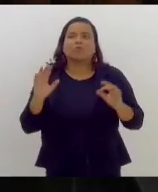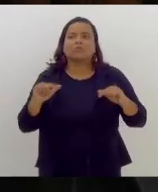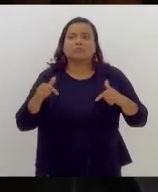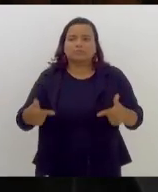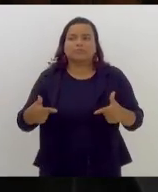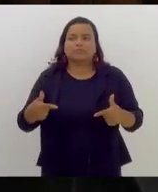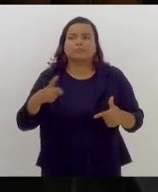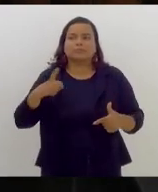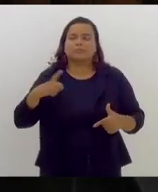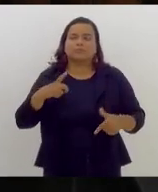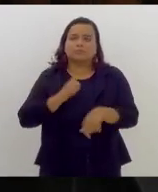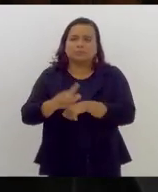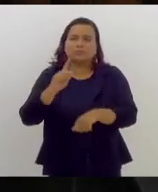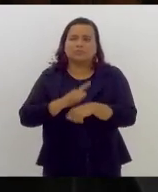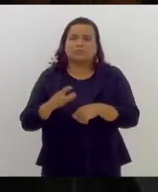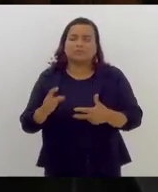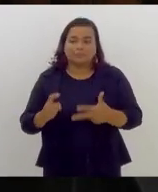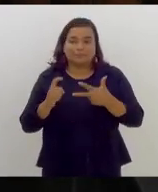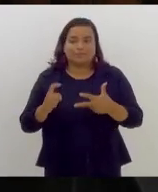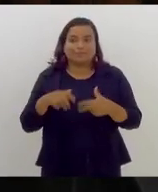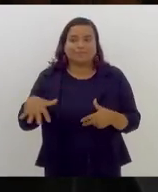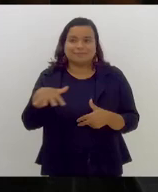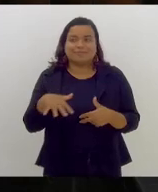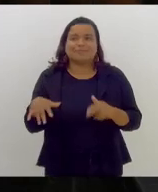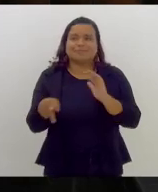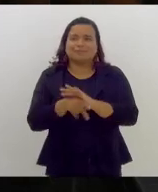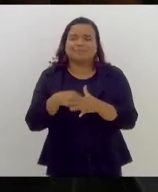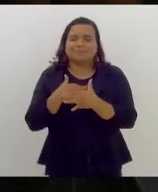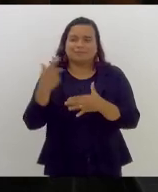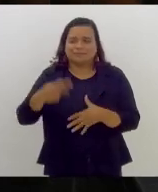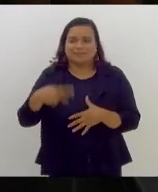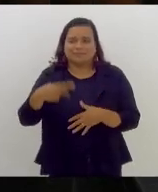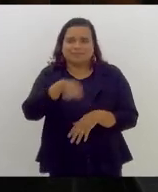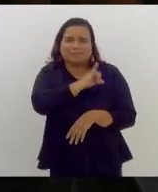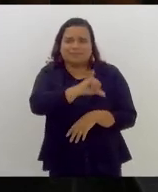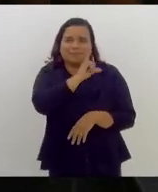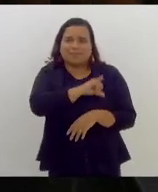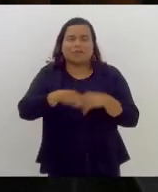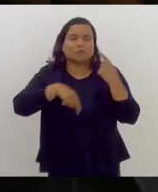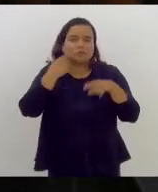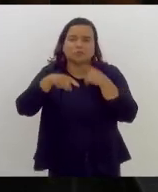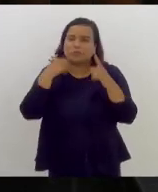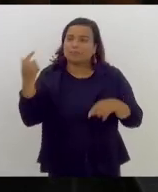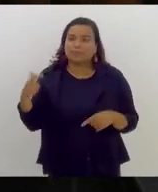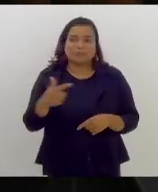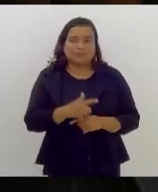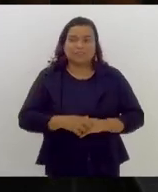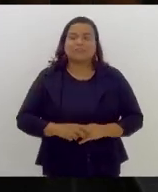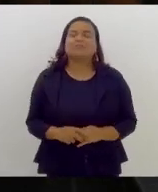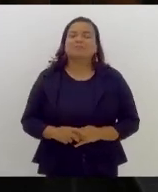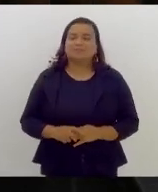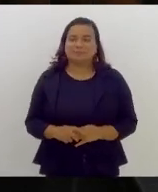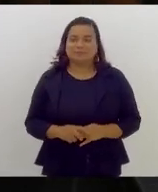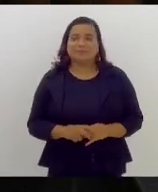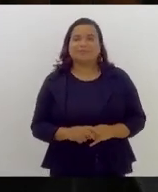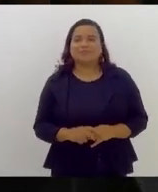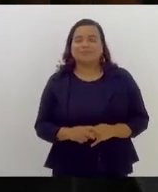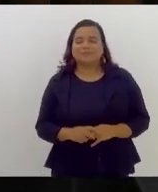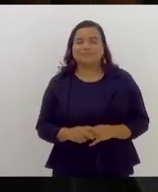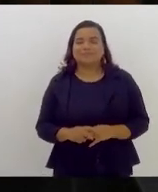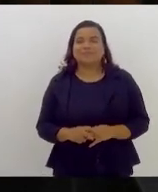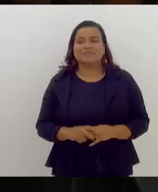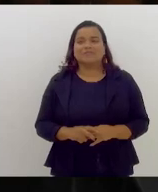também gerirem o executivo da cidade do Rio de Janeiro, e não tenho dúvida nenhuma, que